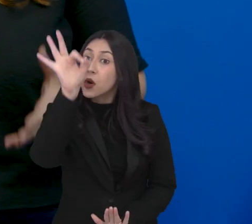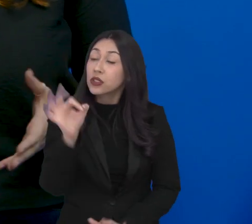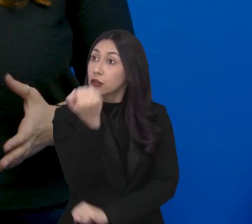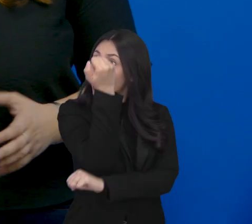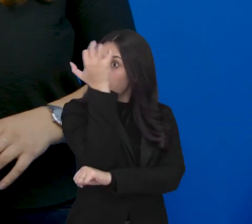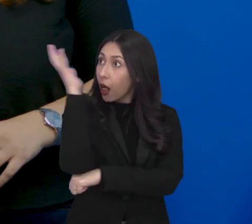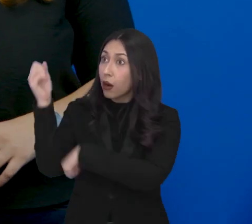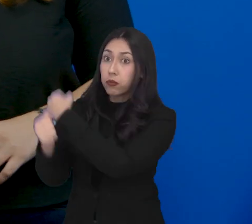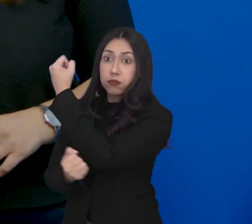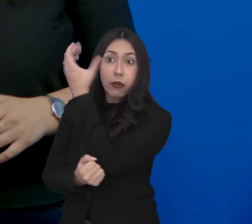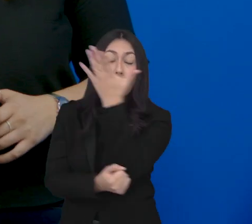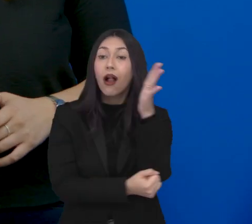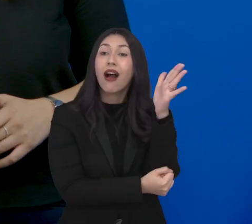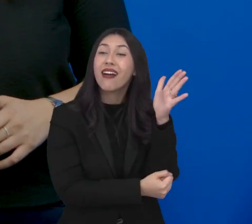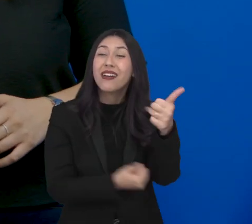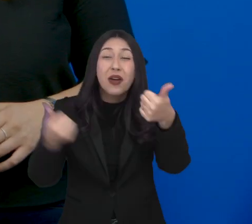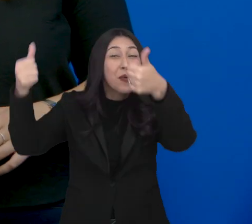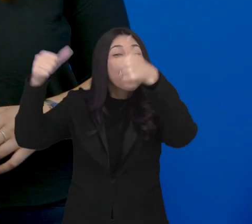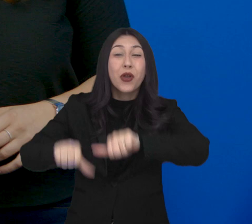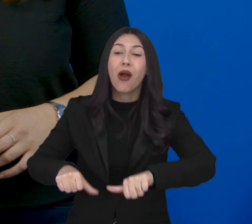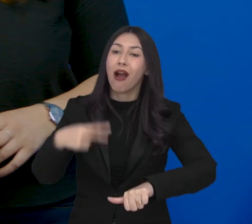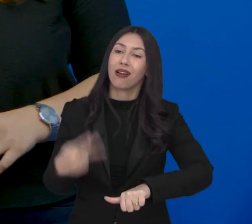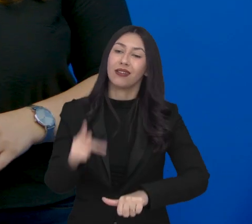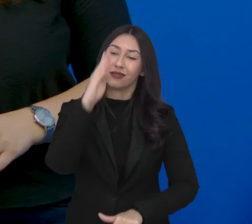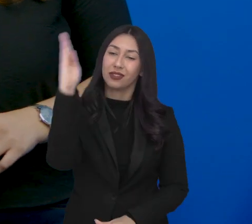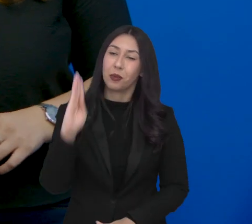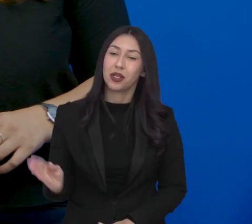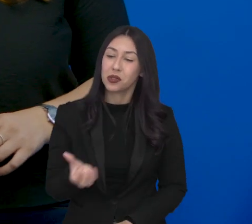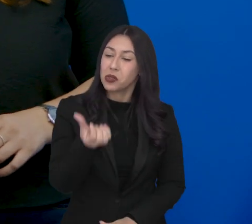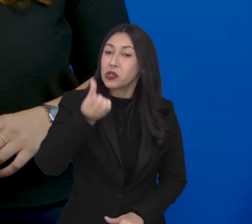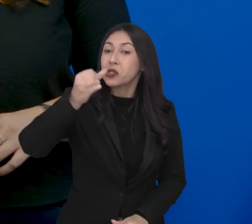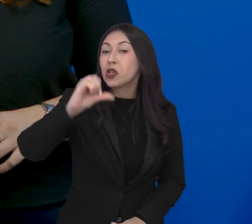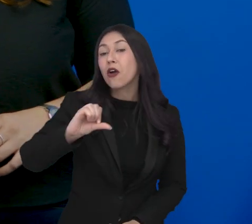da cobertura vegetal. E a maior devastação é aqui no Brasil.